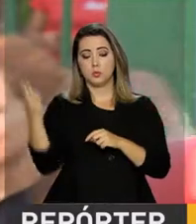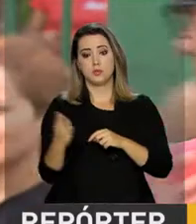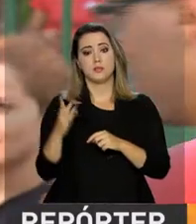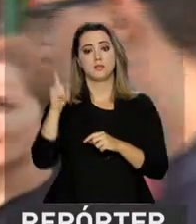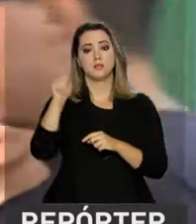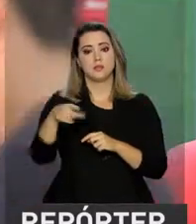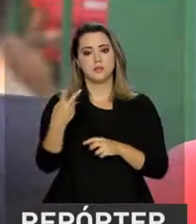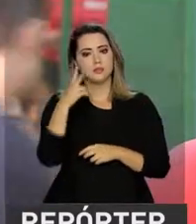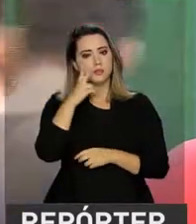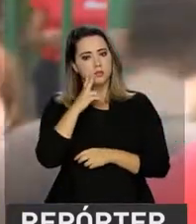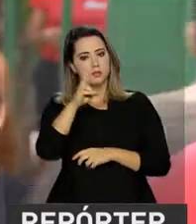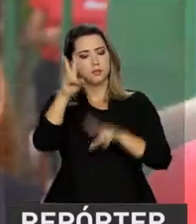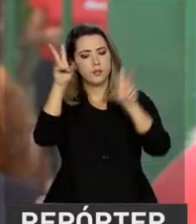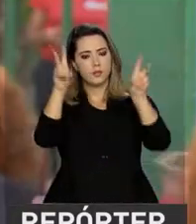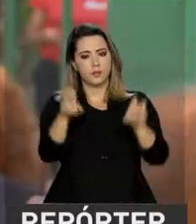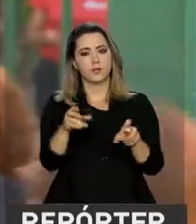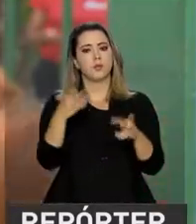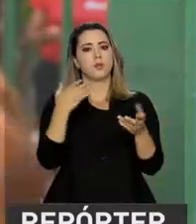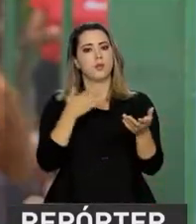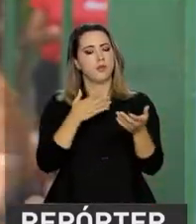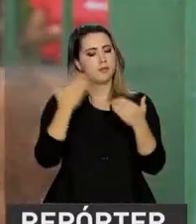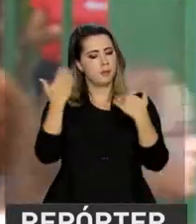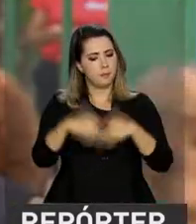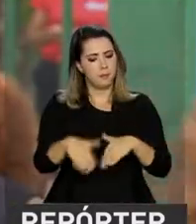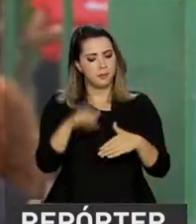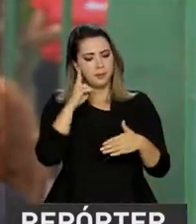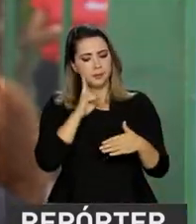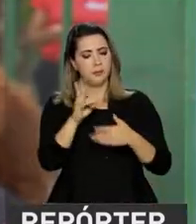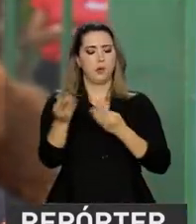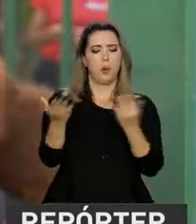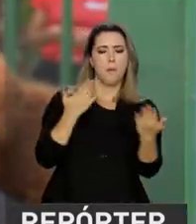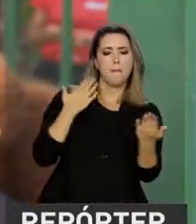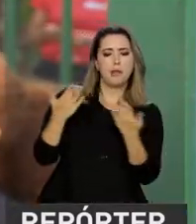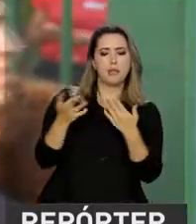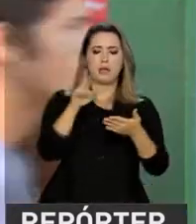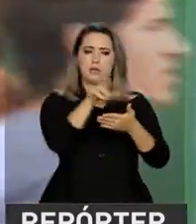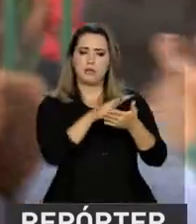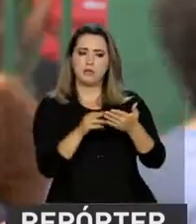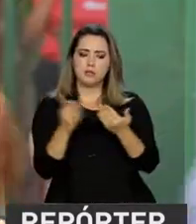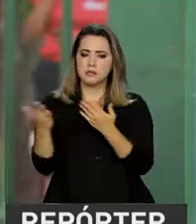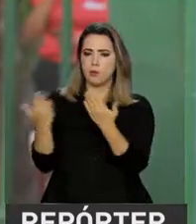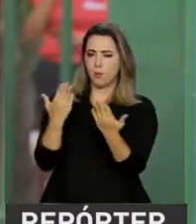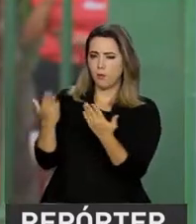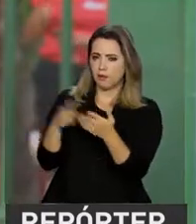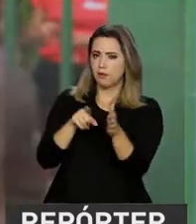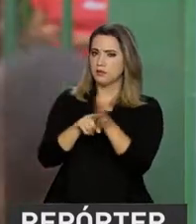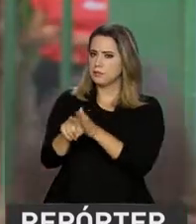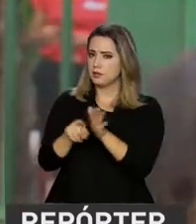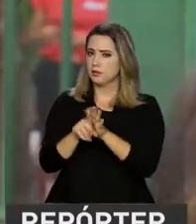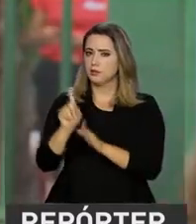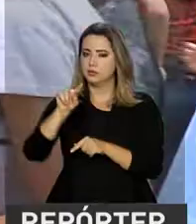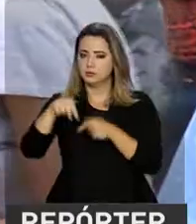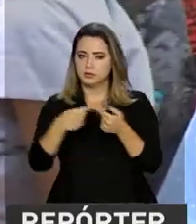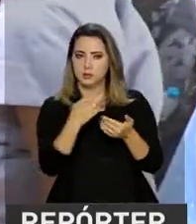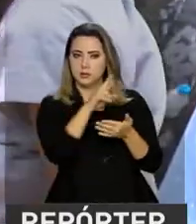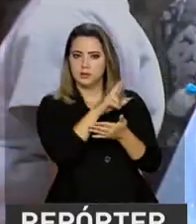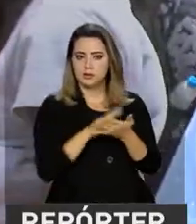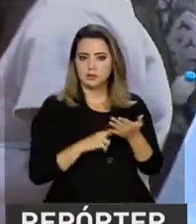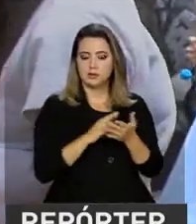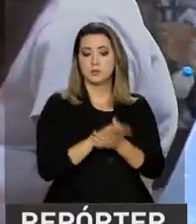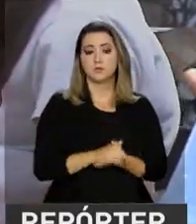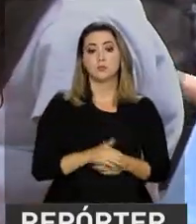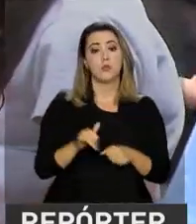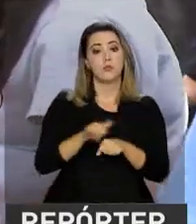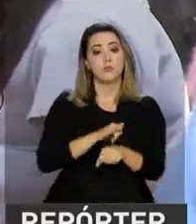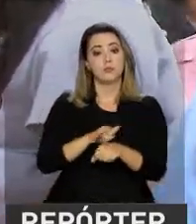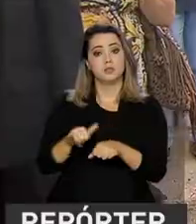então vou dar uma olhada no tema, fazer a prova, ver se essas questões têm a ver com a redação e depois eu faço redação.